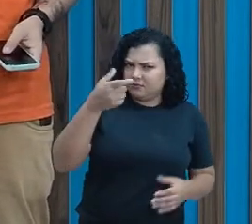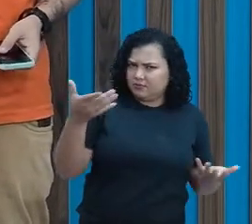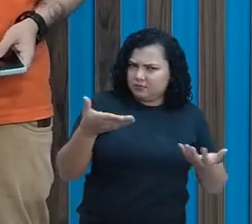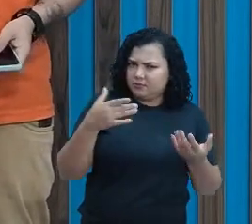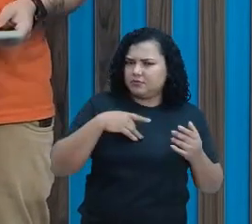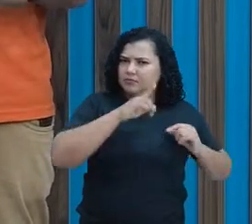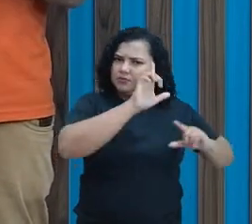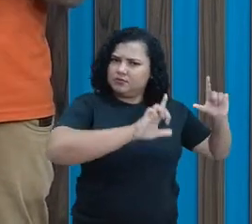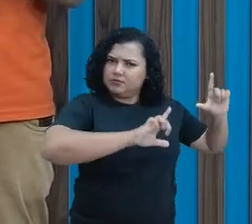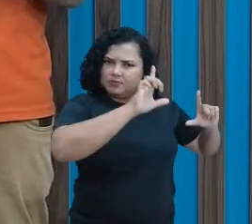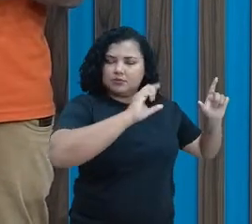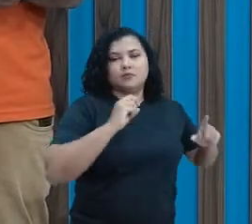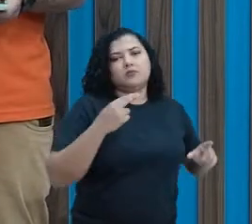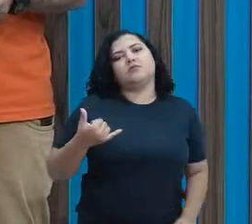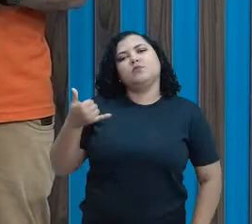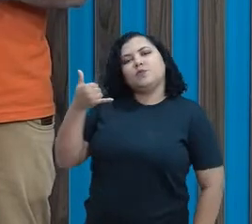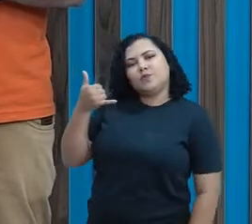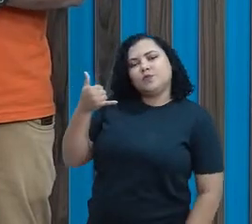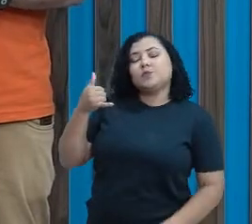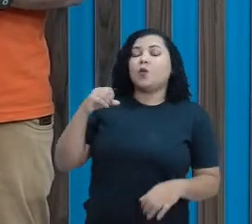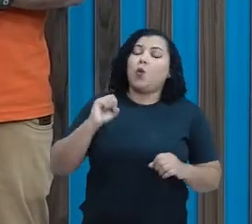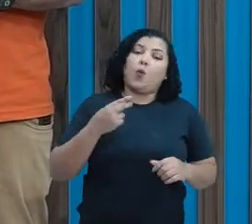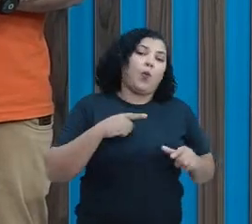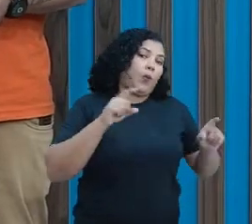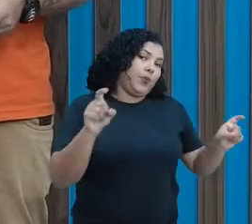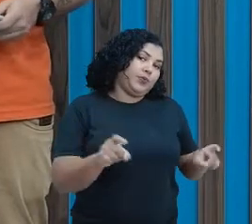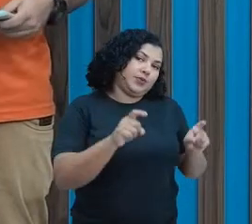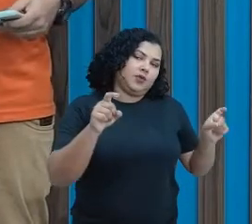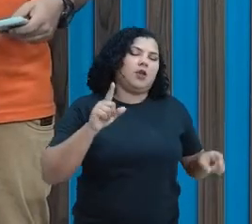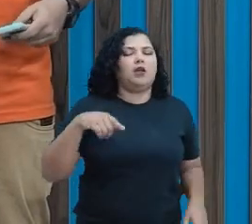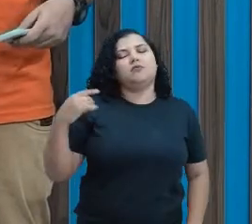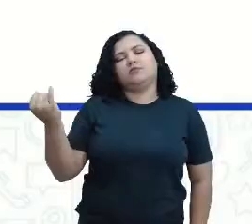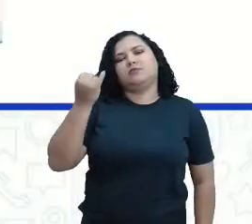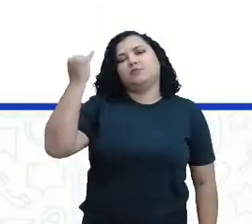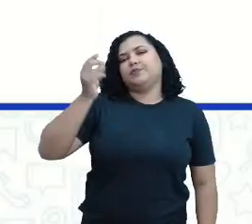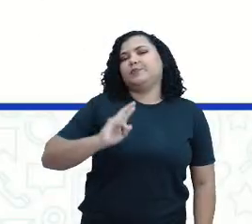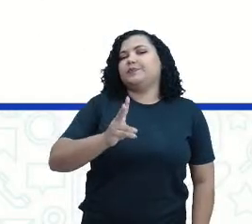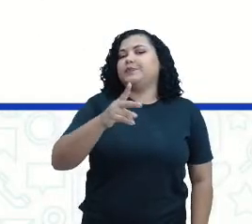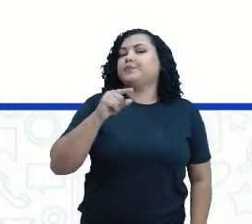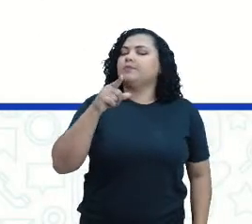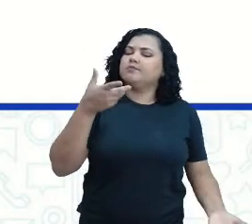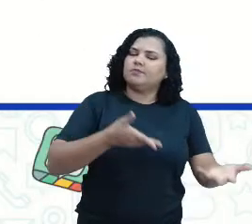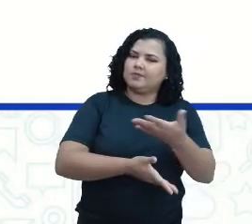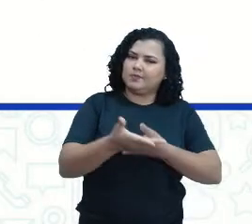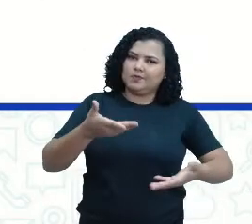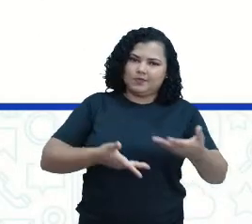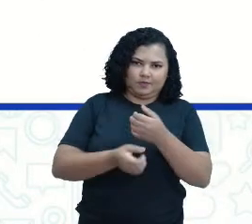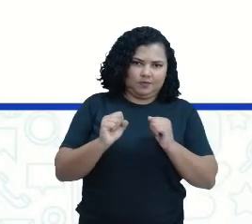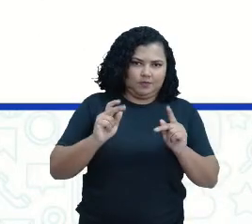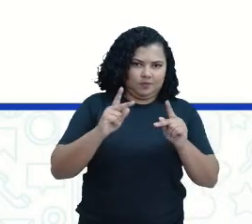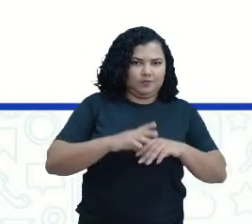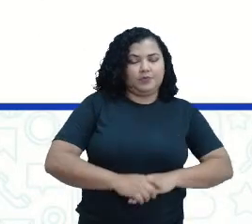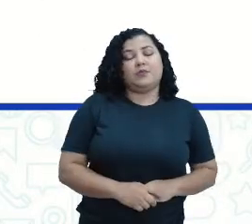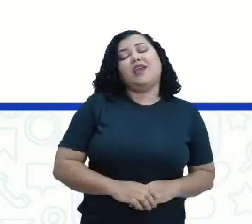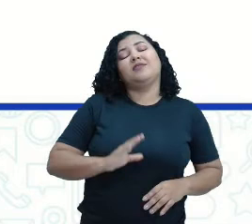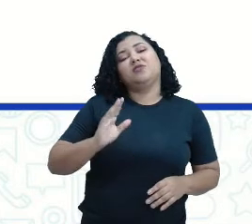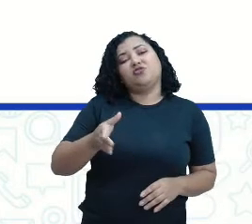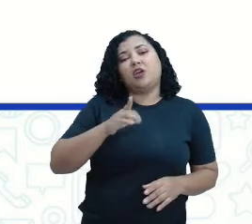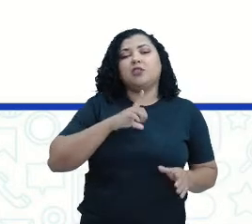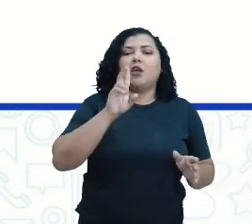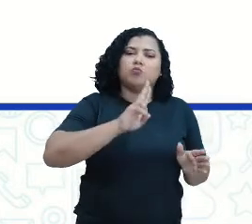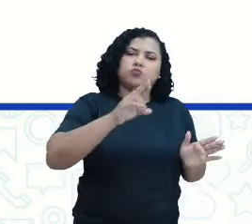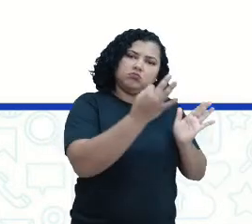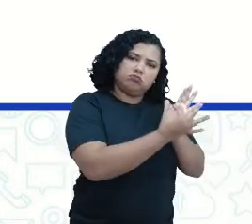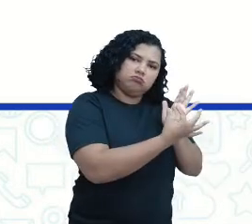pela TV, pelo celular, pelo computador, é importante sempre a sua participação, tá bom? E quem já está no